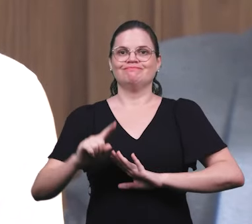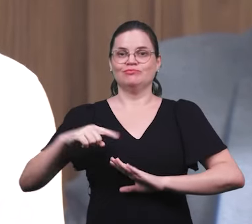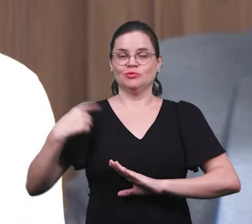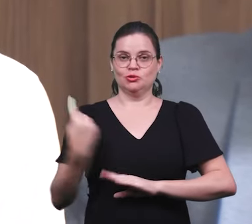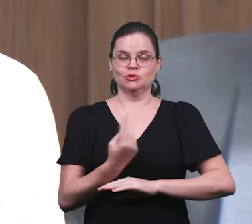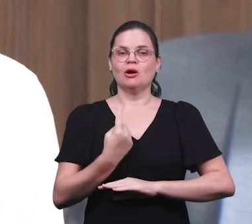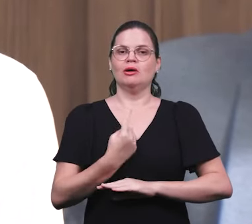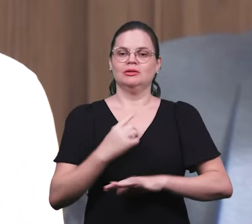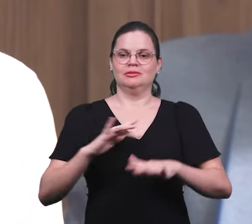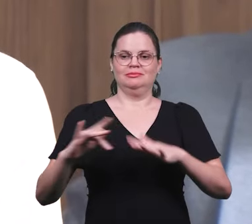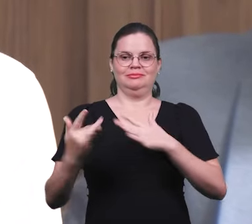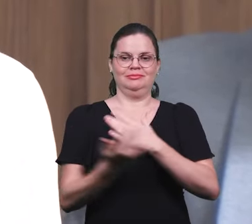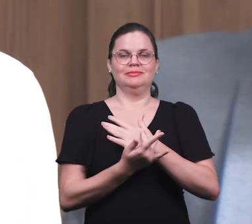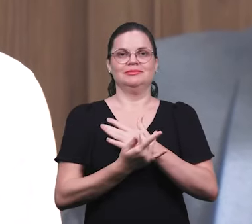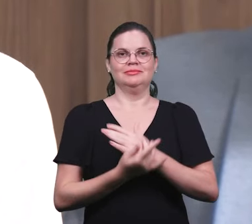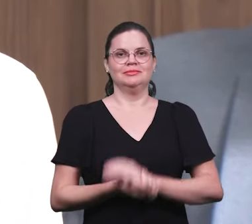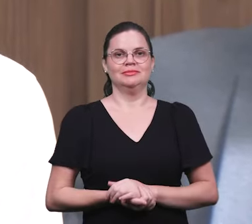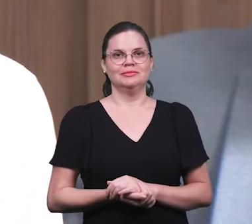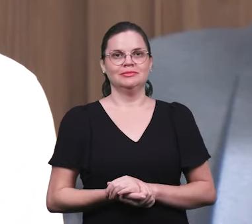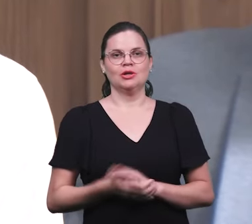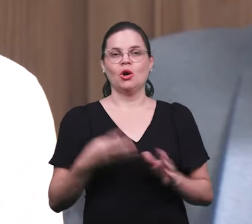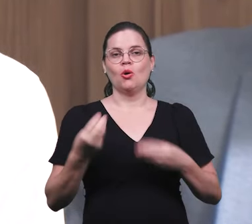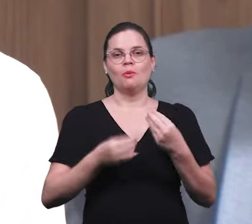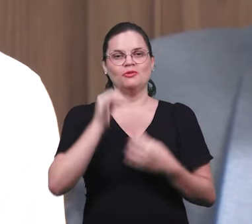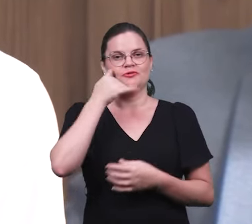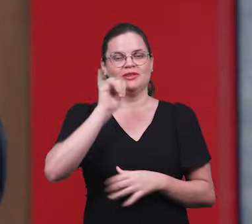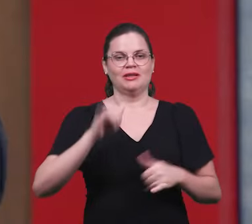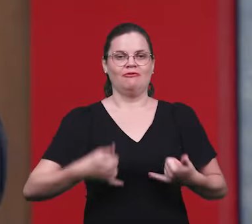redes sociais, deste mundo online que vivemos?